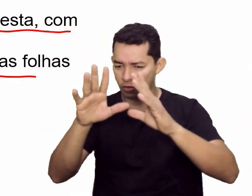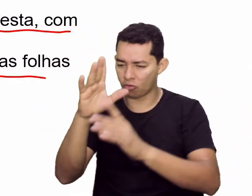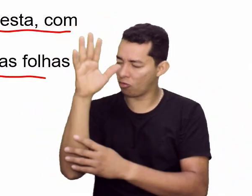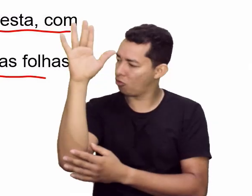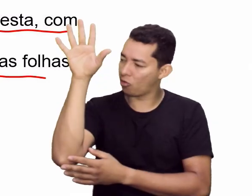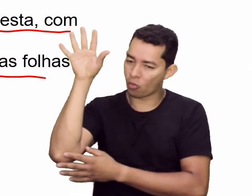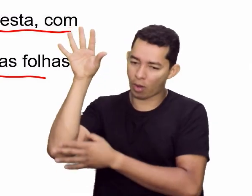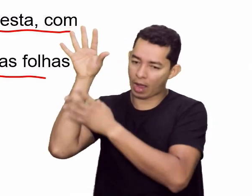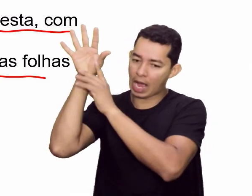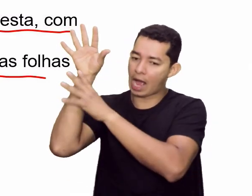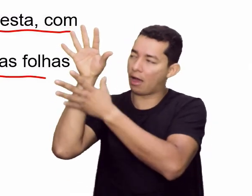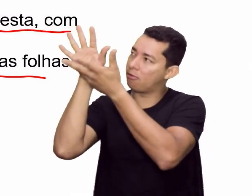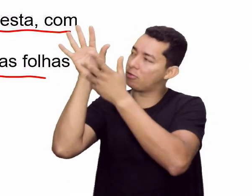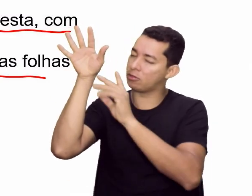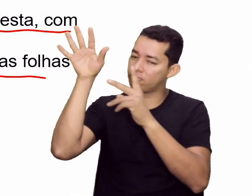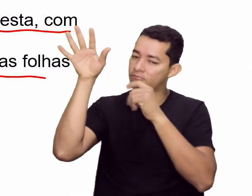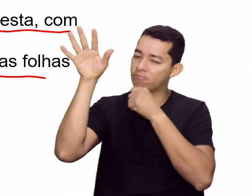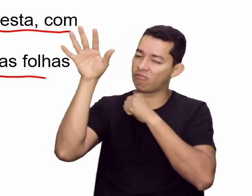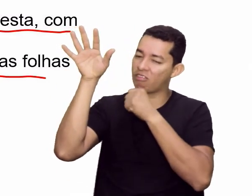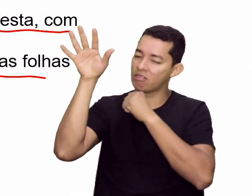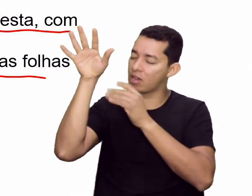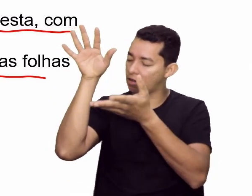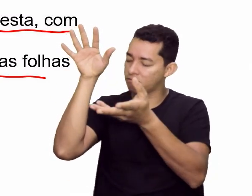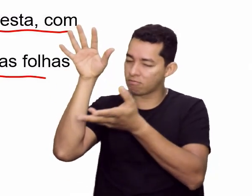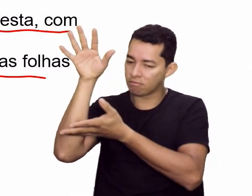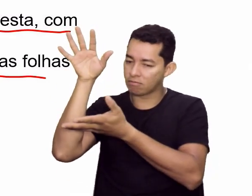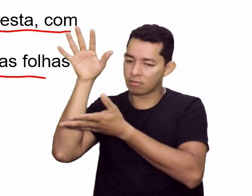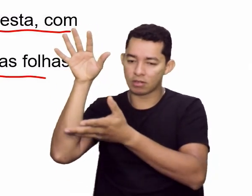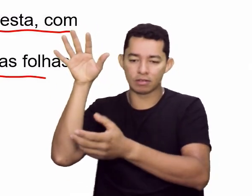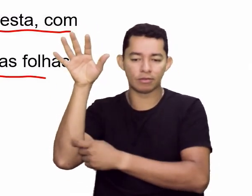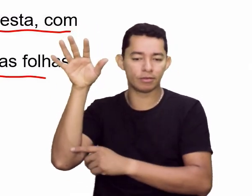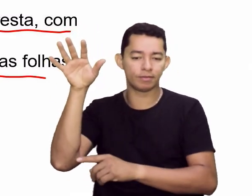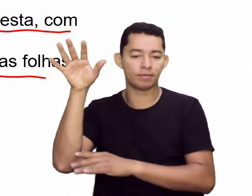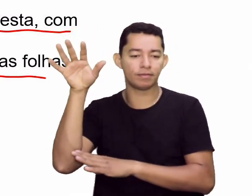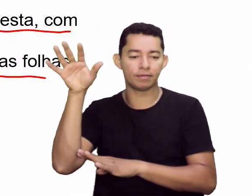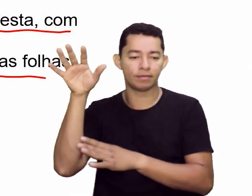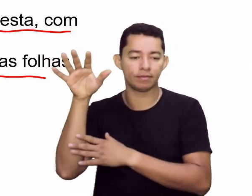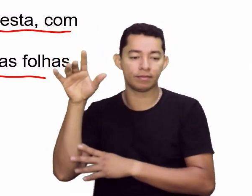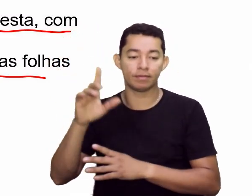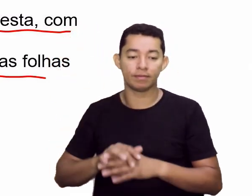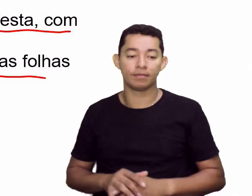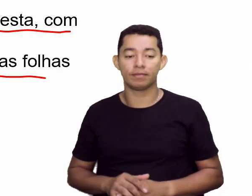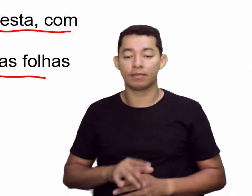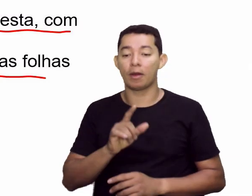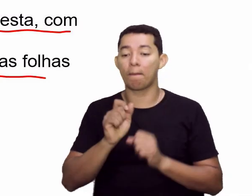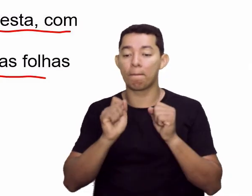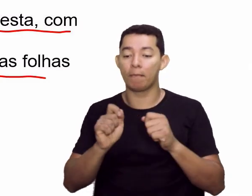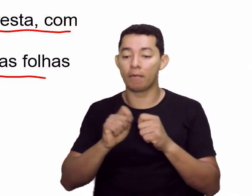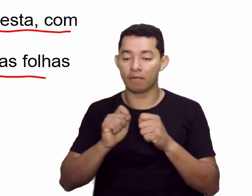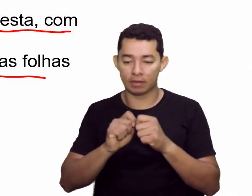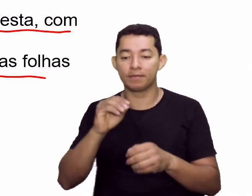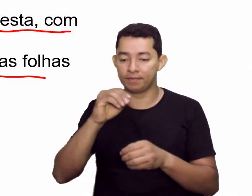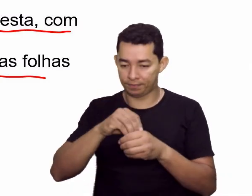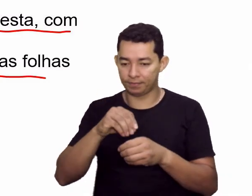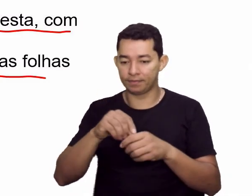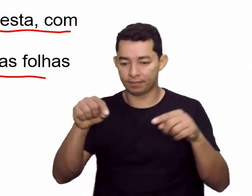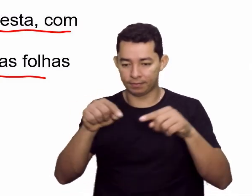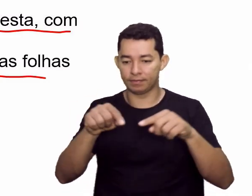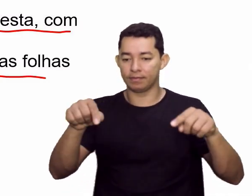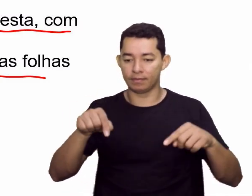dos pássaros, do vento das folhas, cria uma atmosfera tranquila. Então, você pode fazer na sala de aula também,